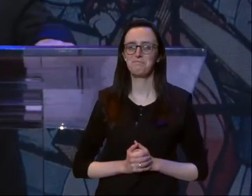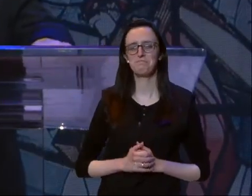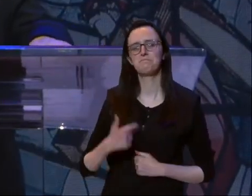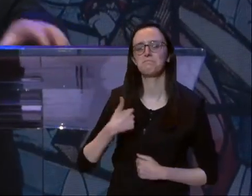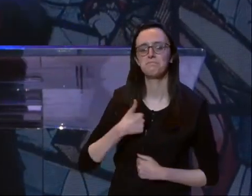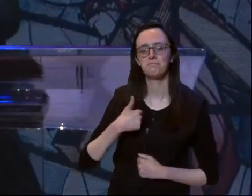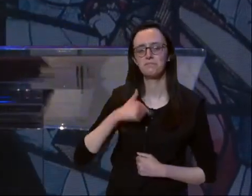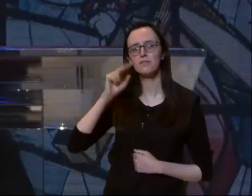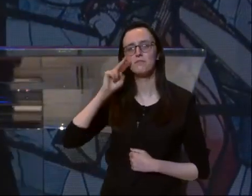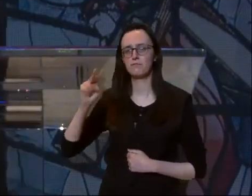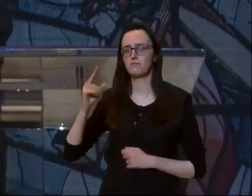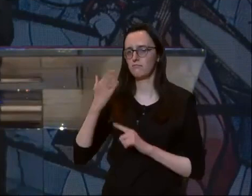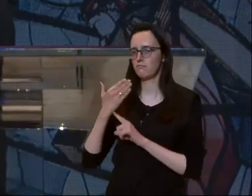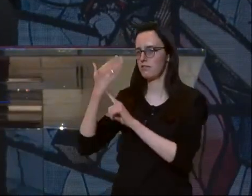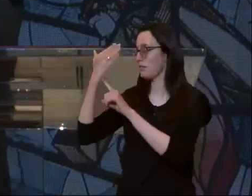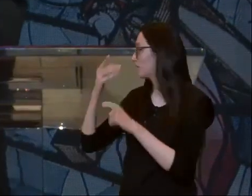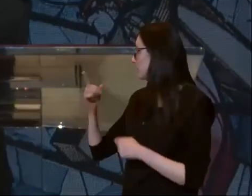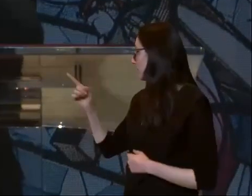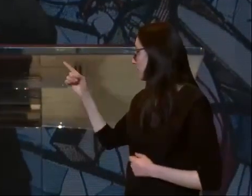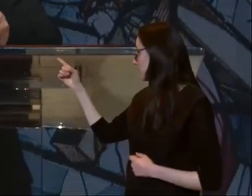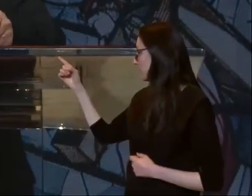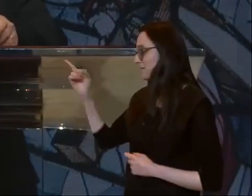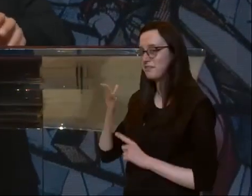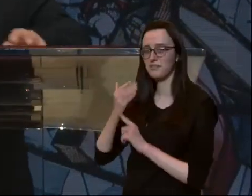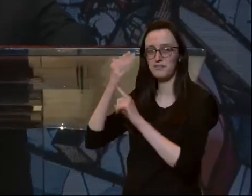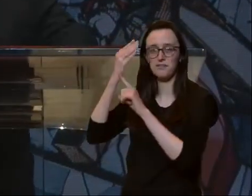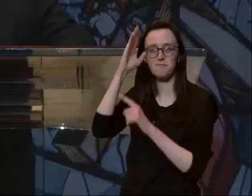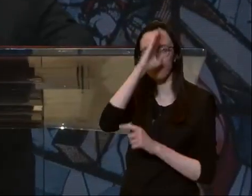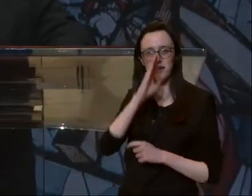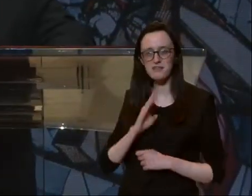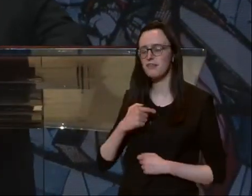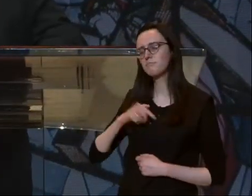Estava olhando esta bandeira aqui, a nossa bandeira brasileira,